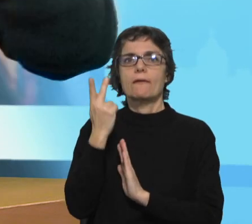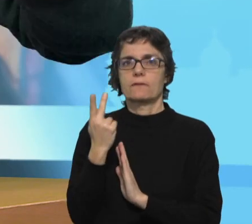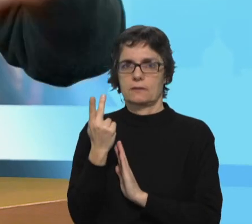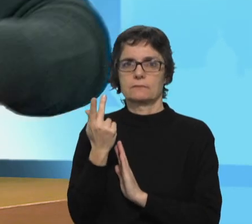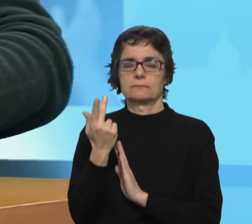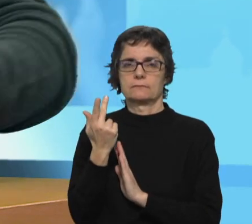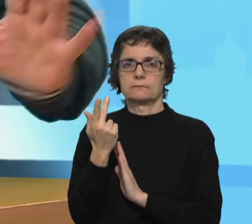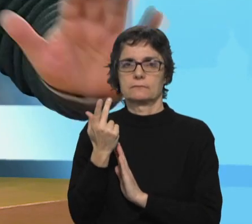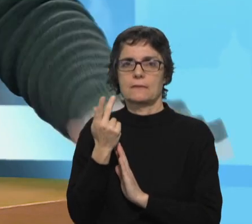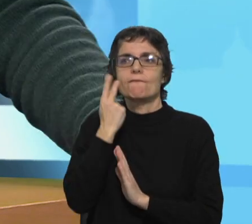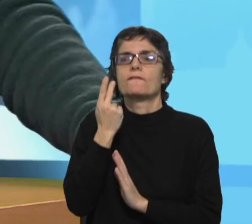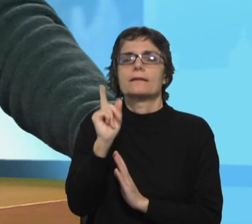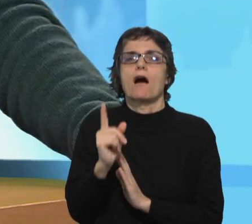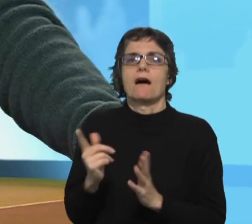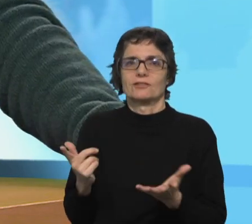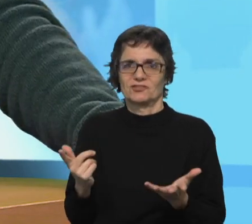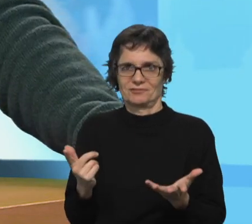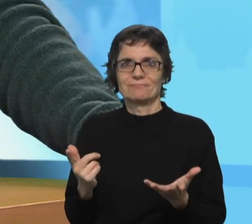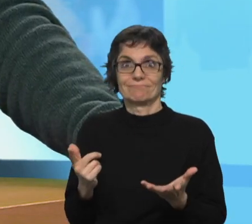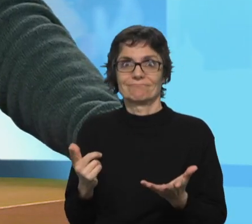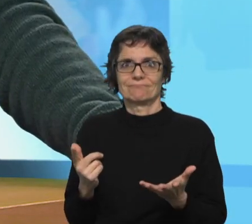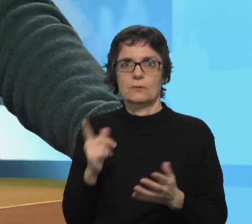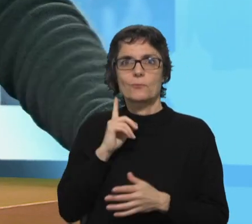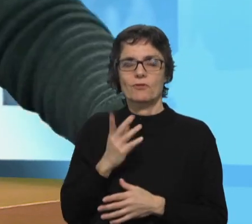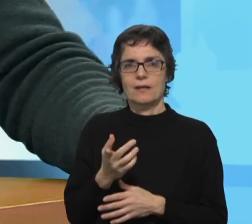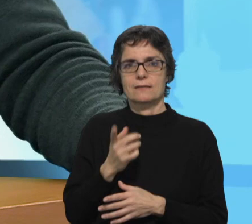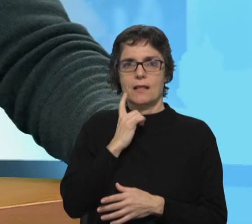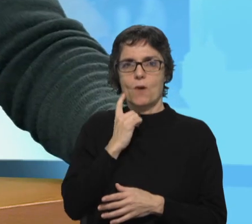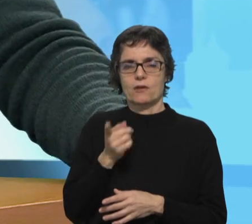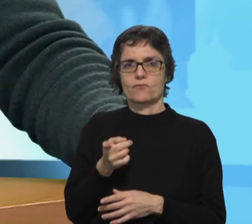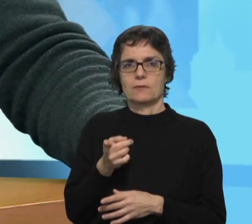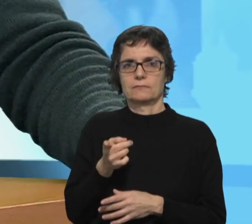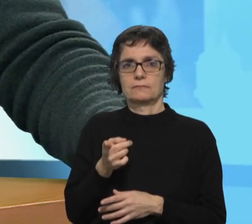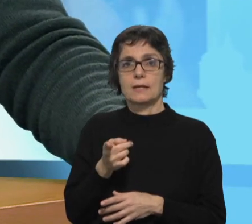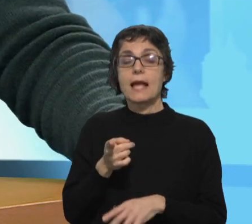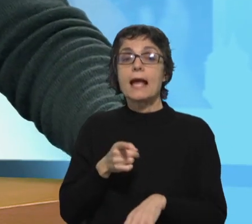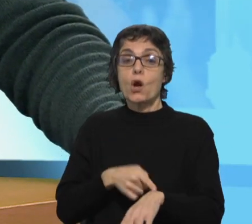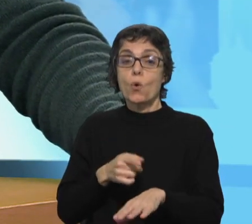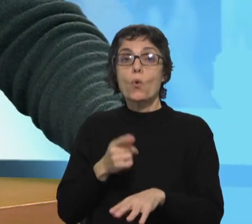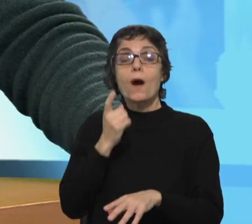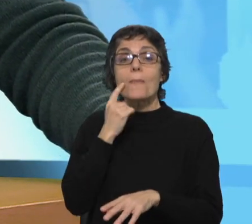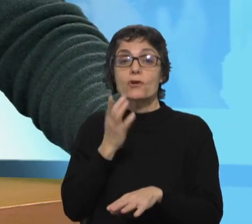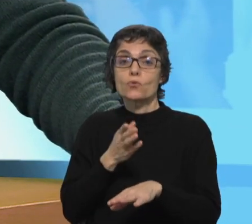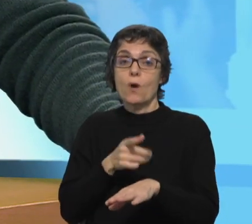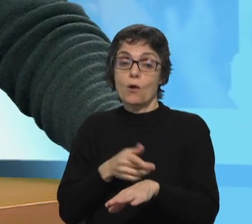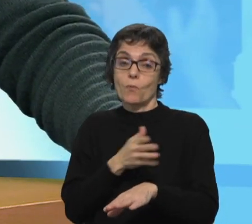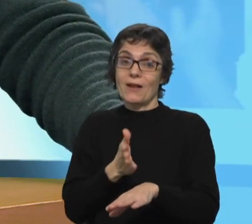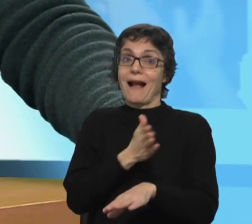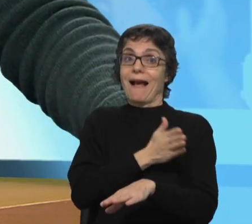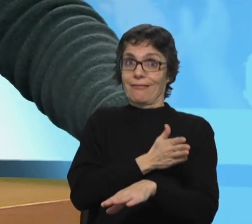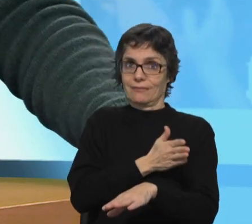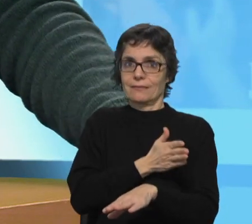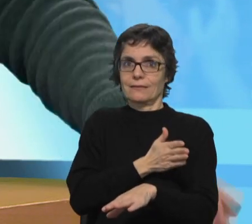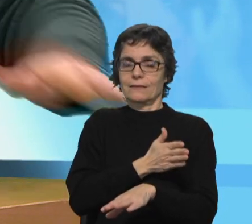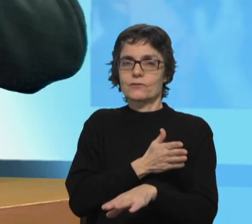A vida, aliás, já vamos ver isso daqui a um pouco. E a Quaresma é para preparar realmente esse grande acontecimento